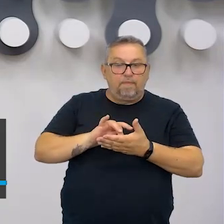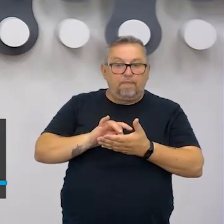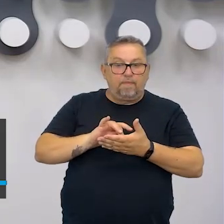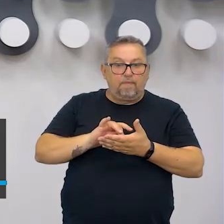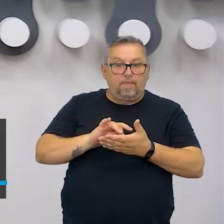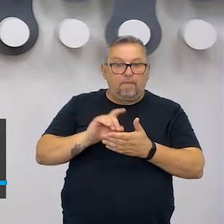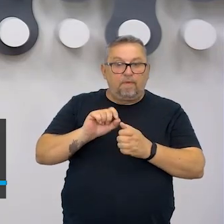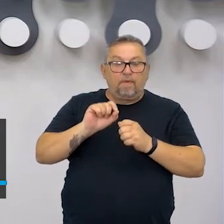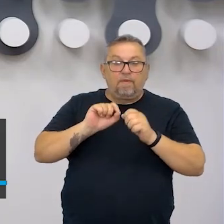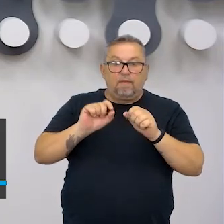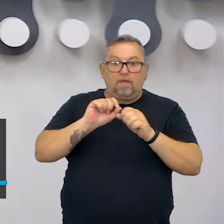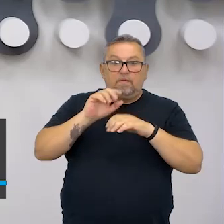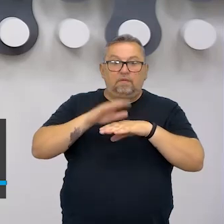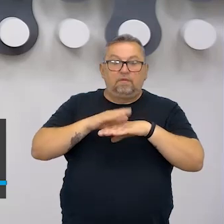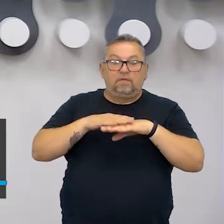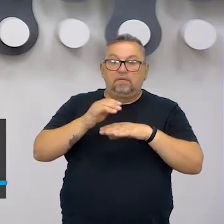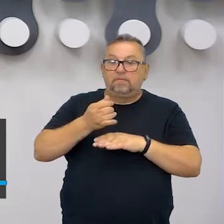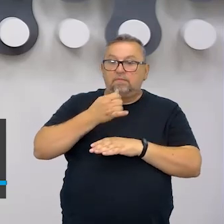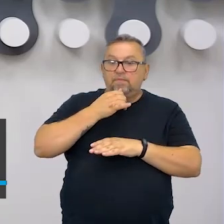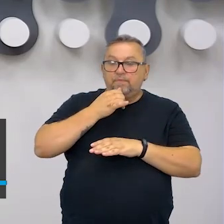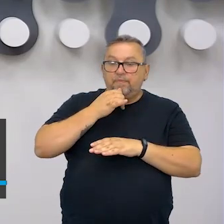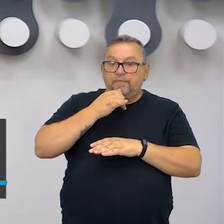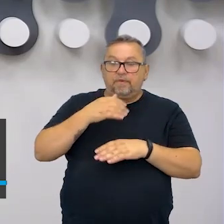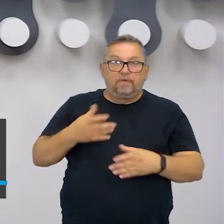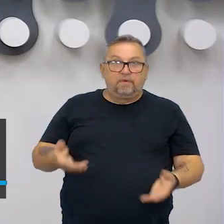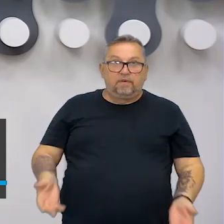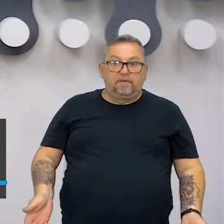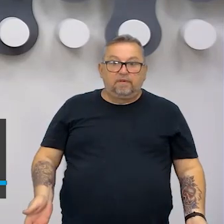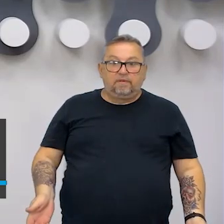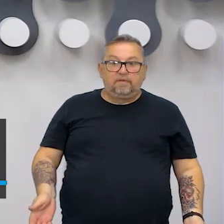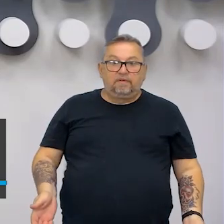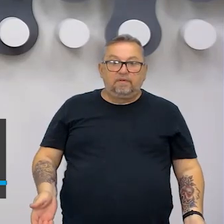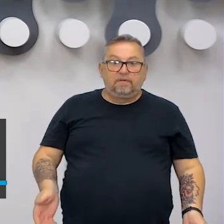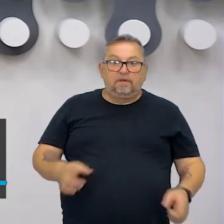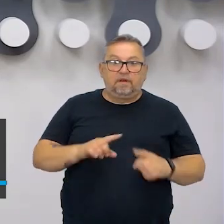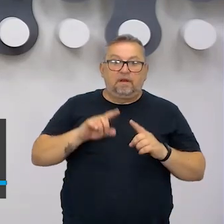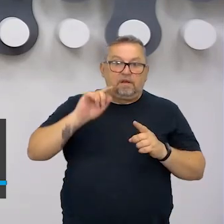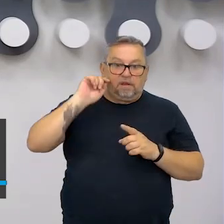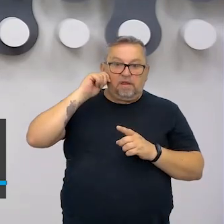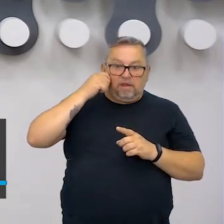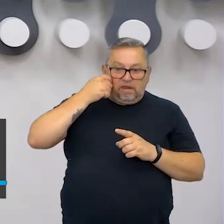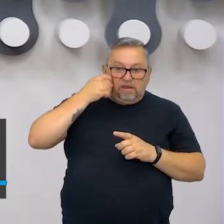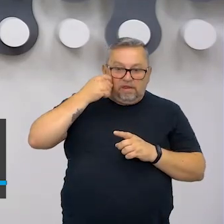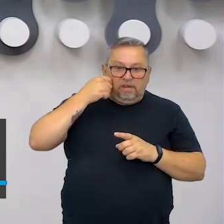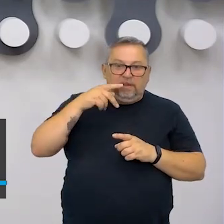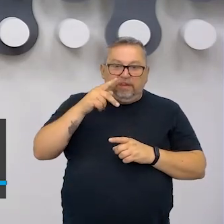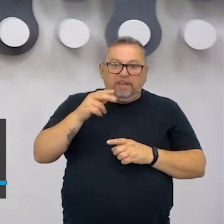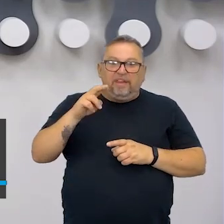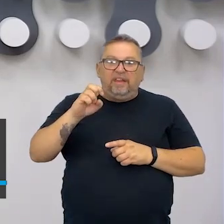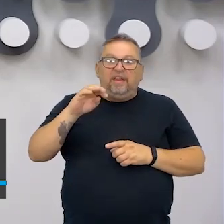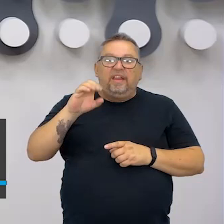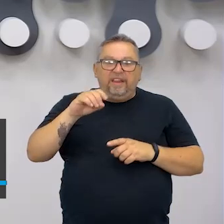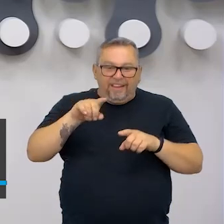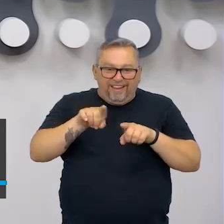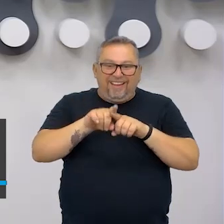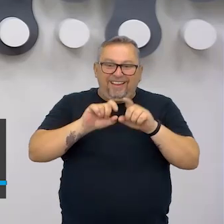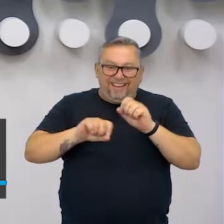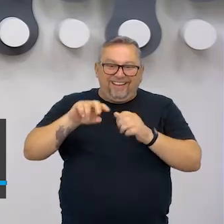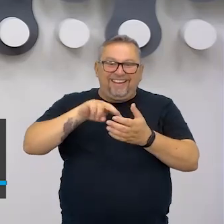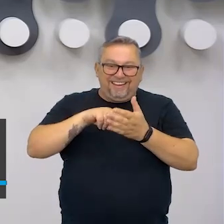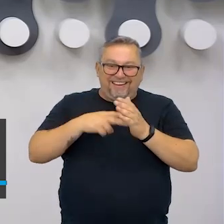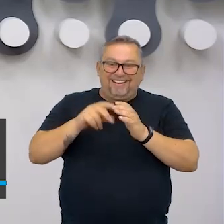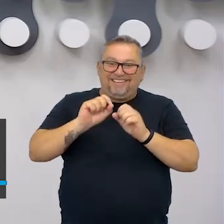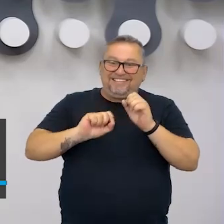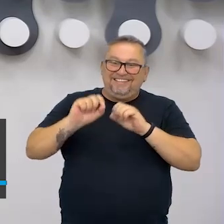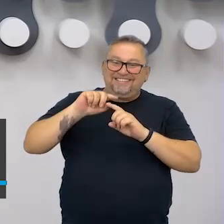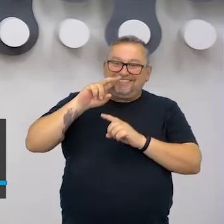os constitui. Então, por exemplo, a palavra preto, que é o foco aqui dessa aula, ela tem um certo